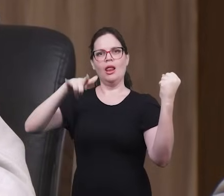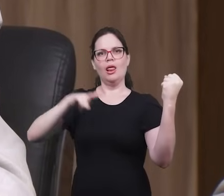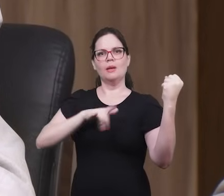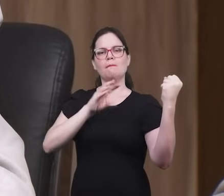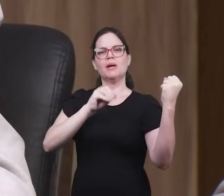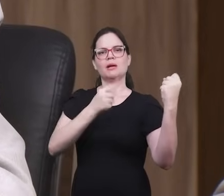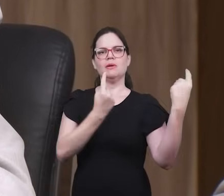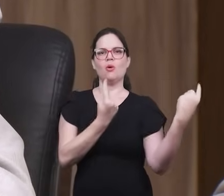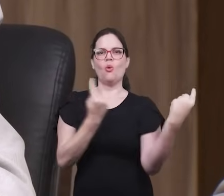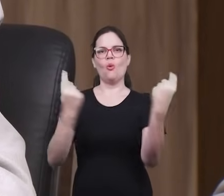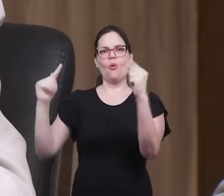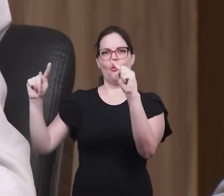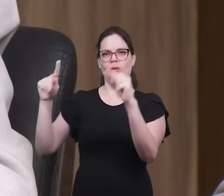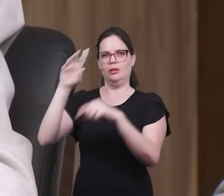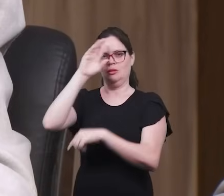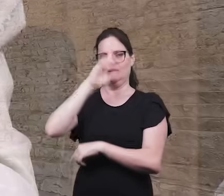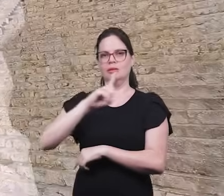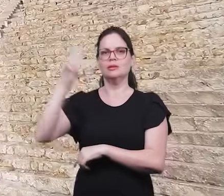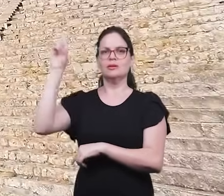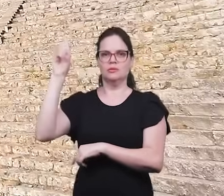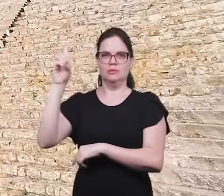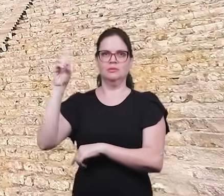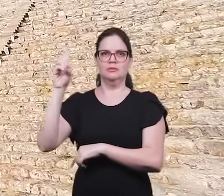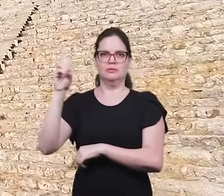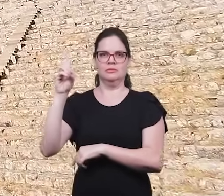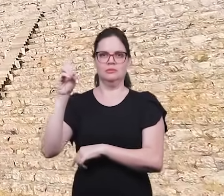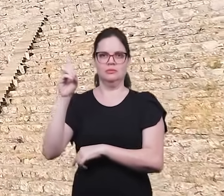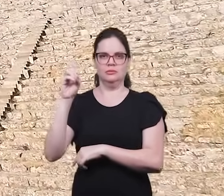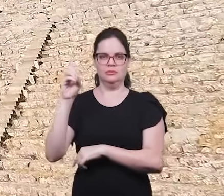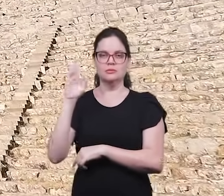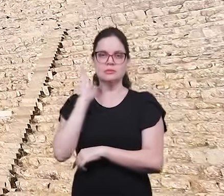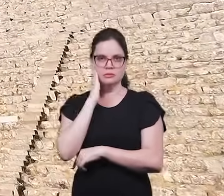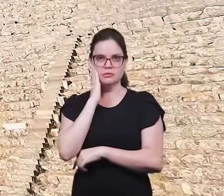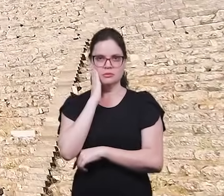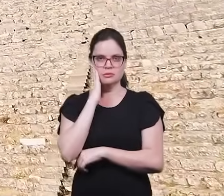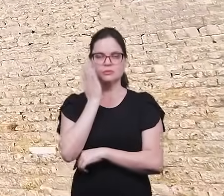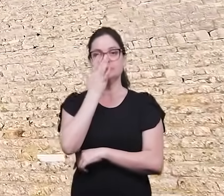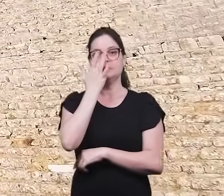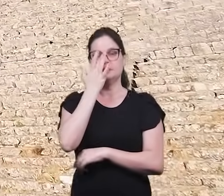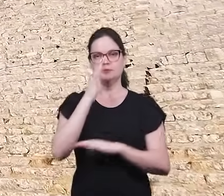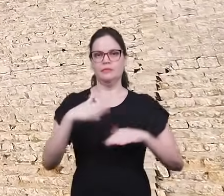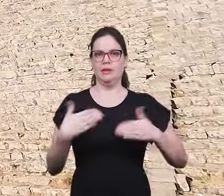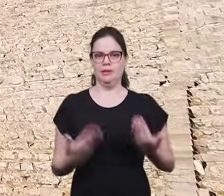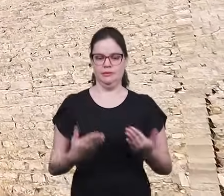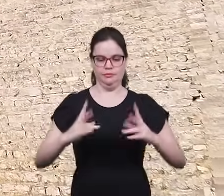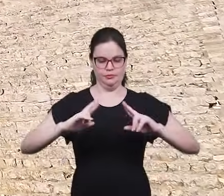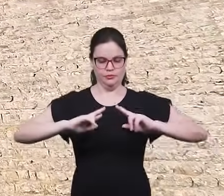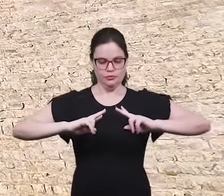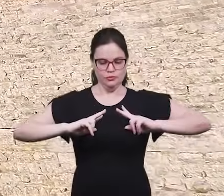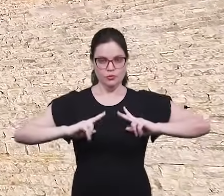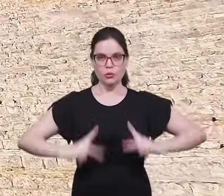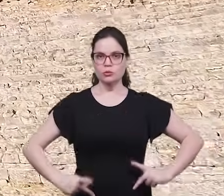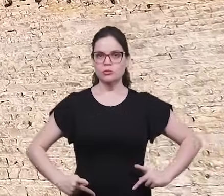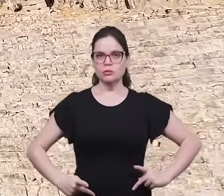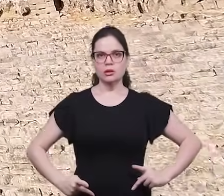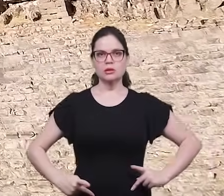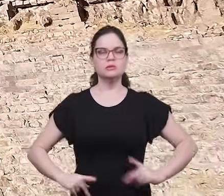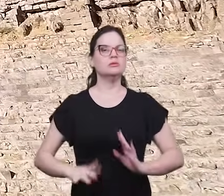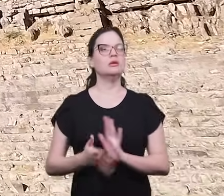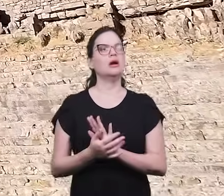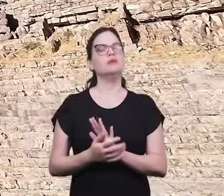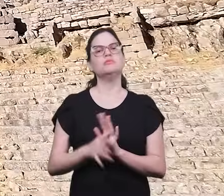Deus. Então, o homem, você não pode chegar e dizer assim, bem, a estátua está tudo